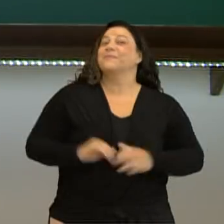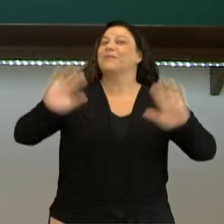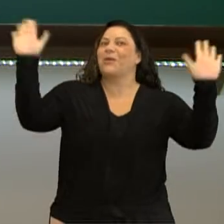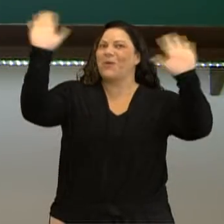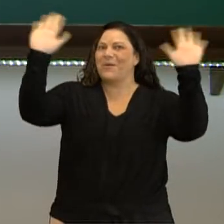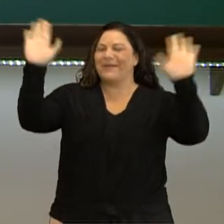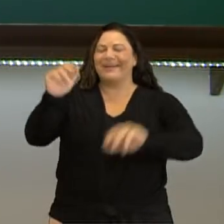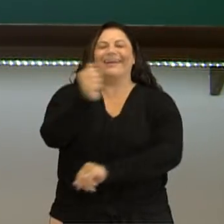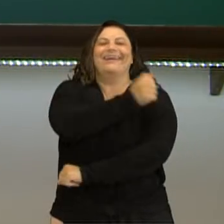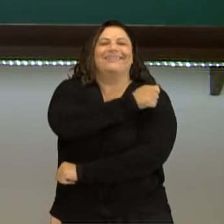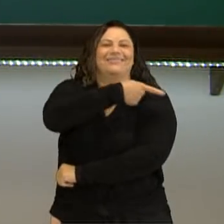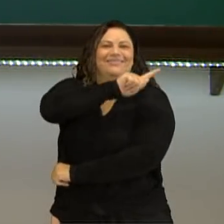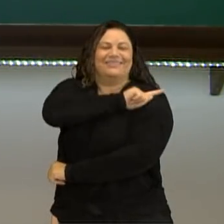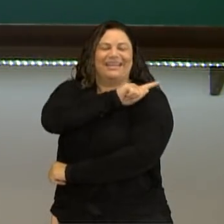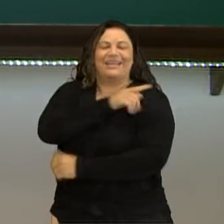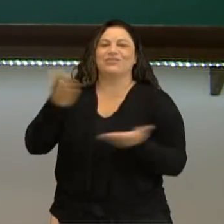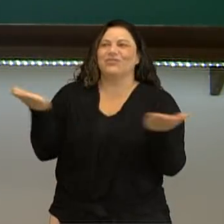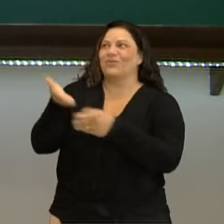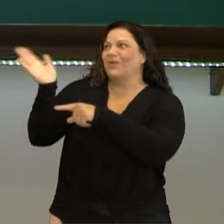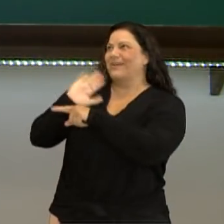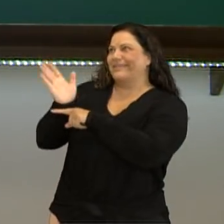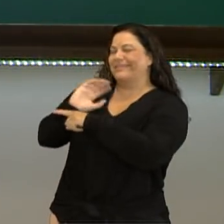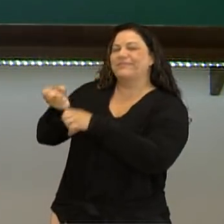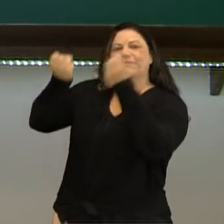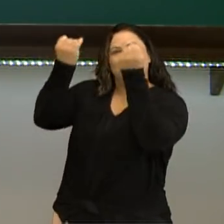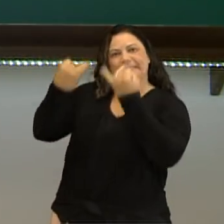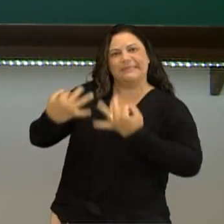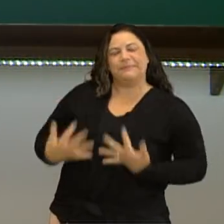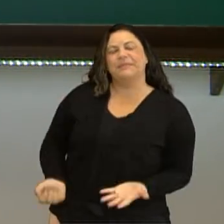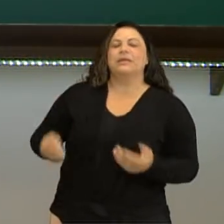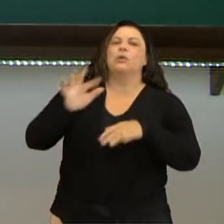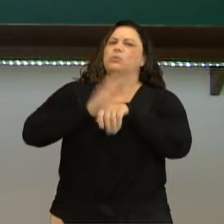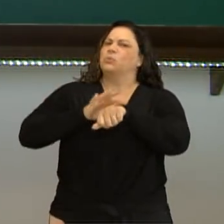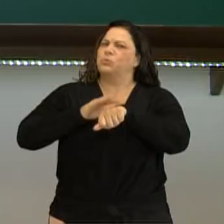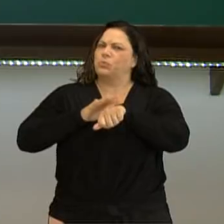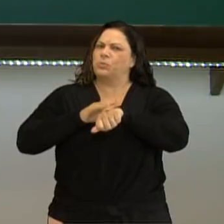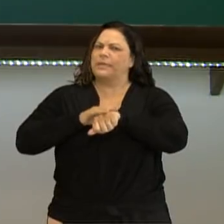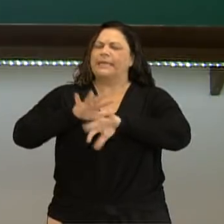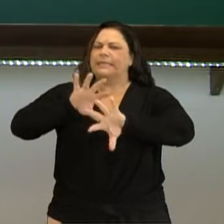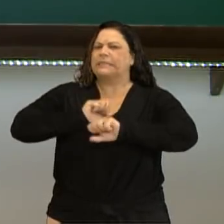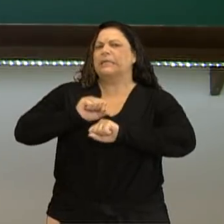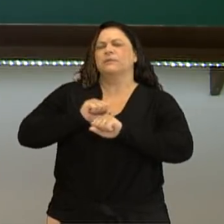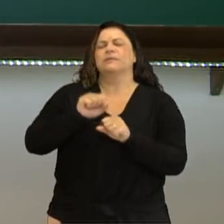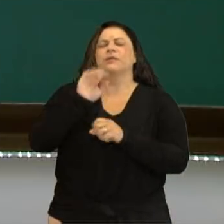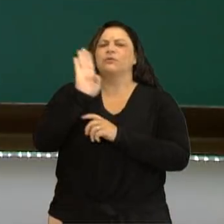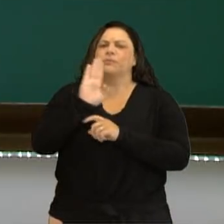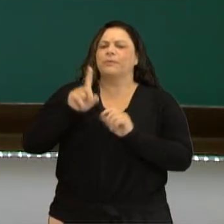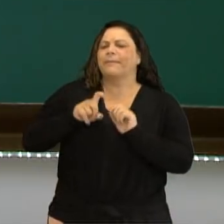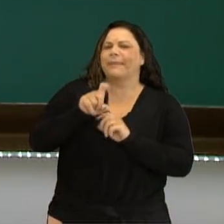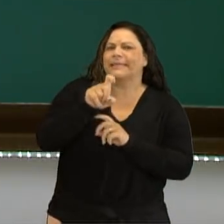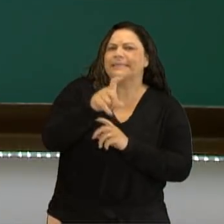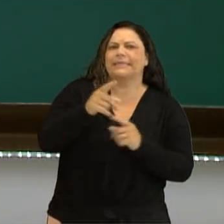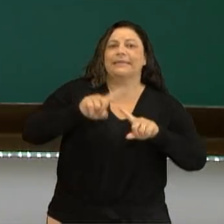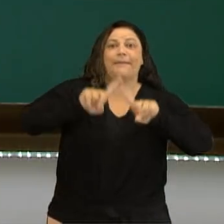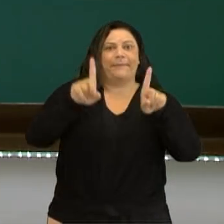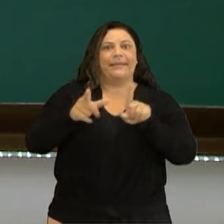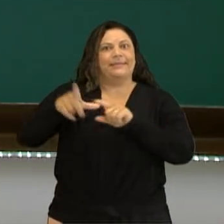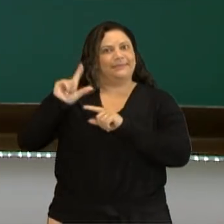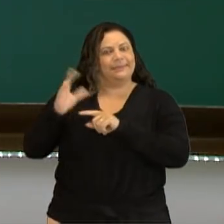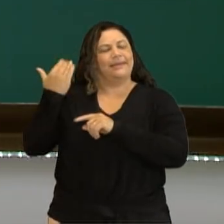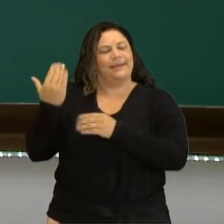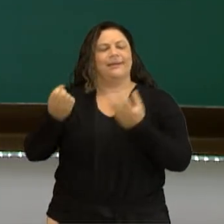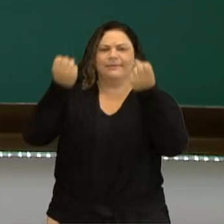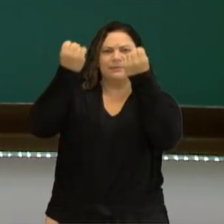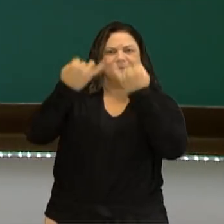Olá, estudantes do 7º ano! Nesse vídeo vamos falar sobre doenças causadas por bactérias. Mas antes da gente começar a nossa aula, vamos falar